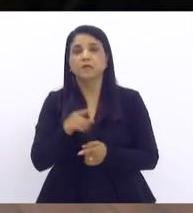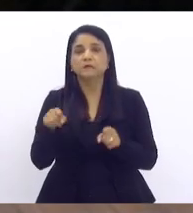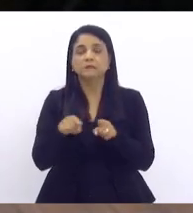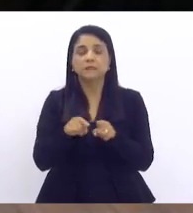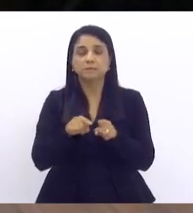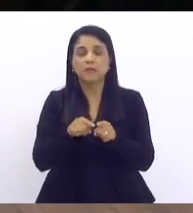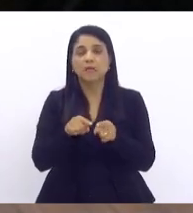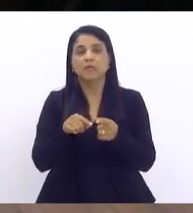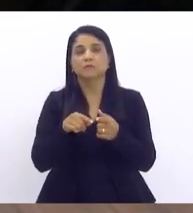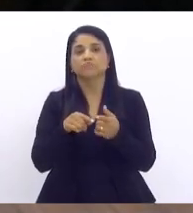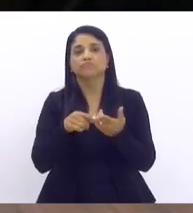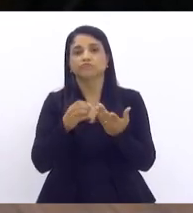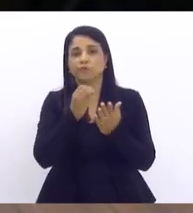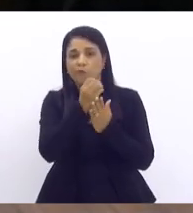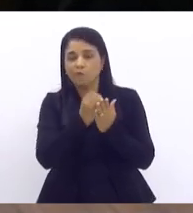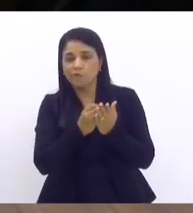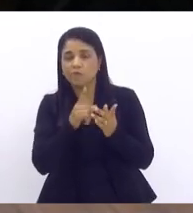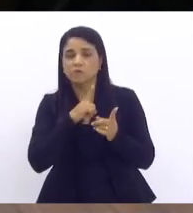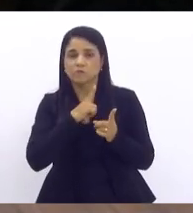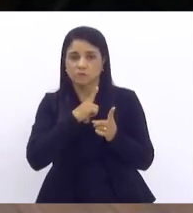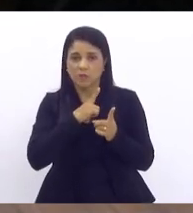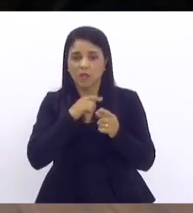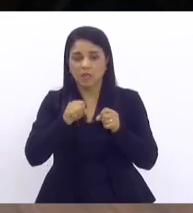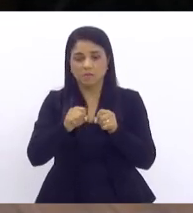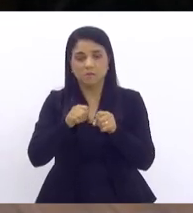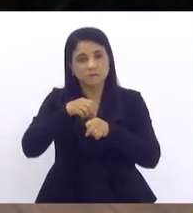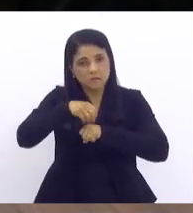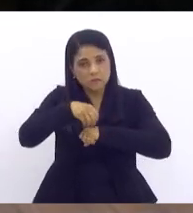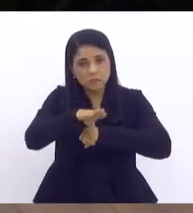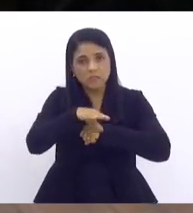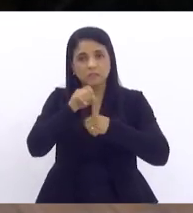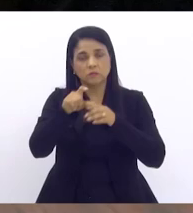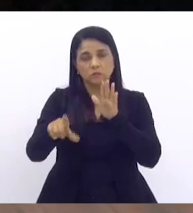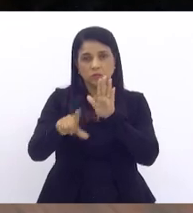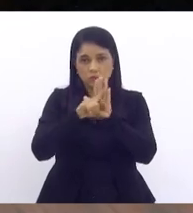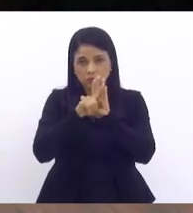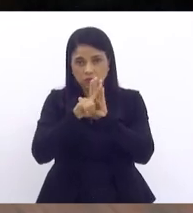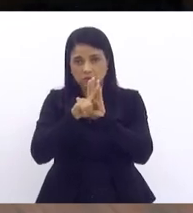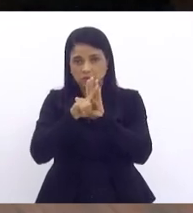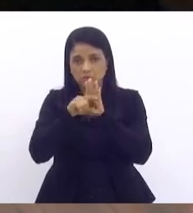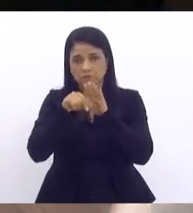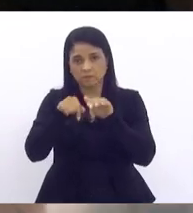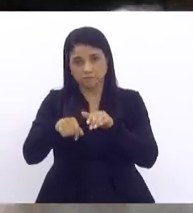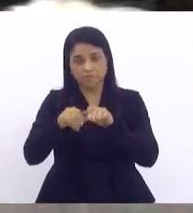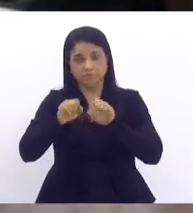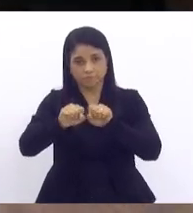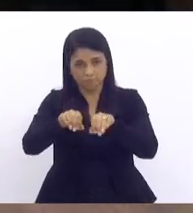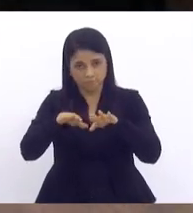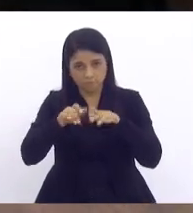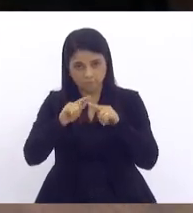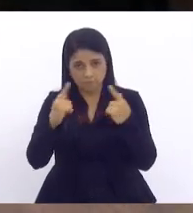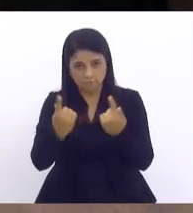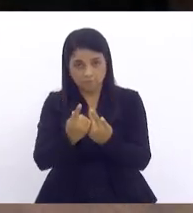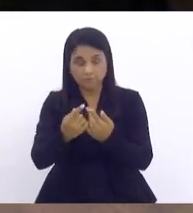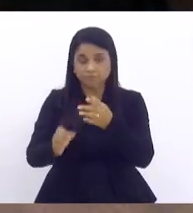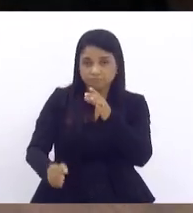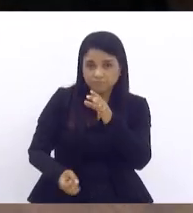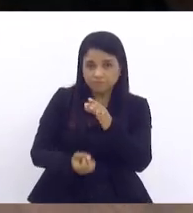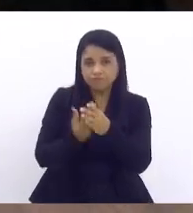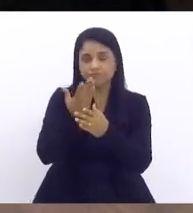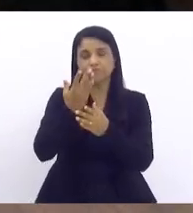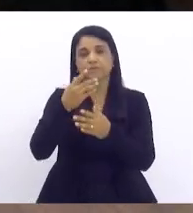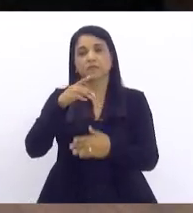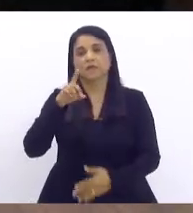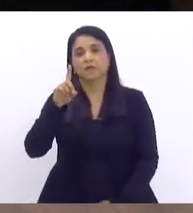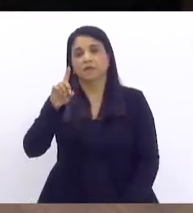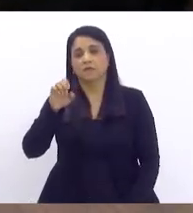protocolado e há já na casa essa indicação legislativa para a criação de uma DECRADE também no município